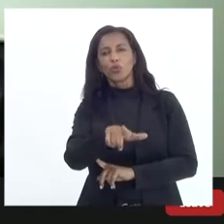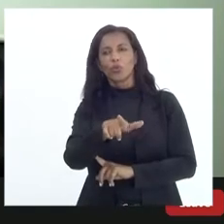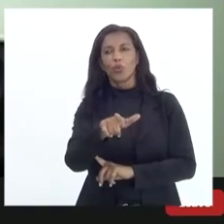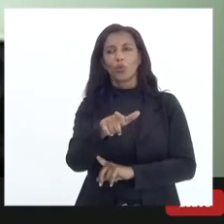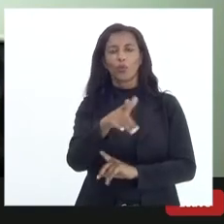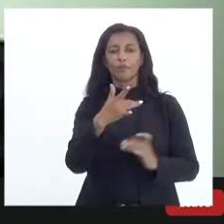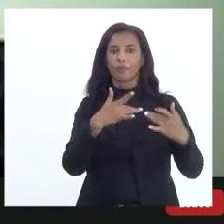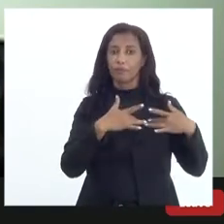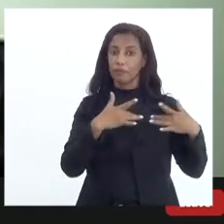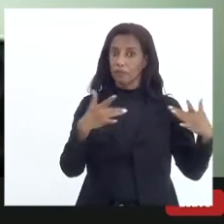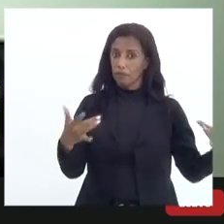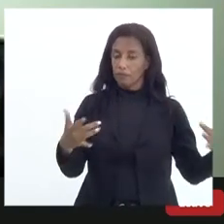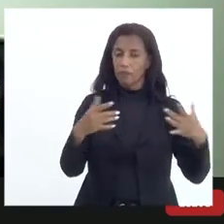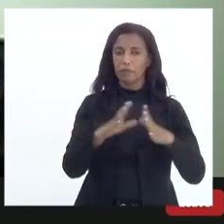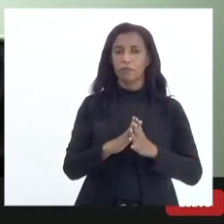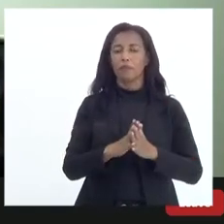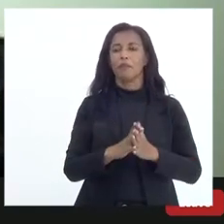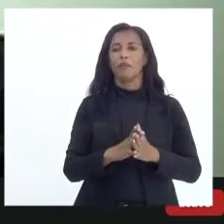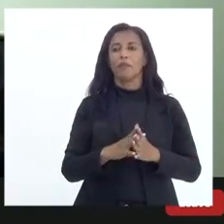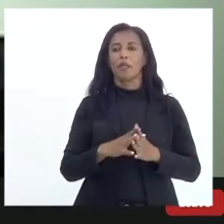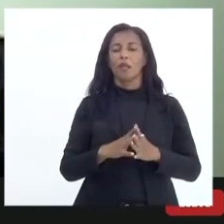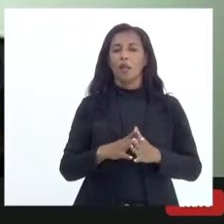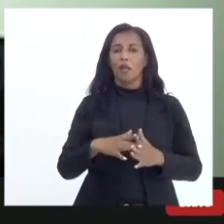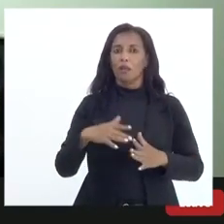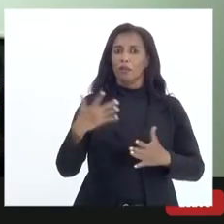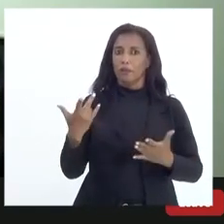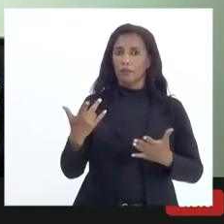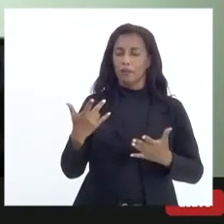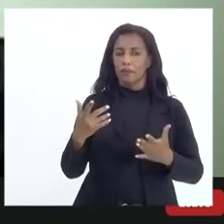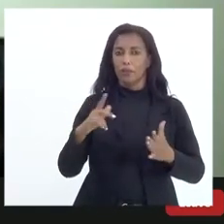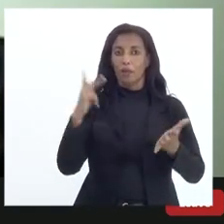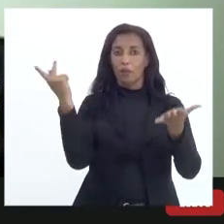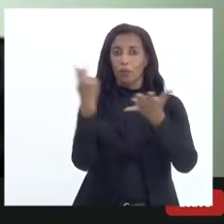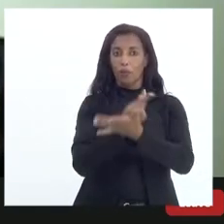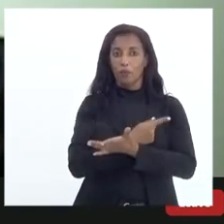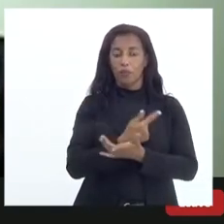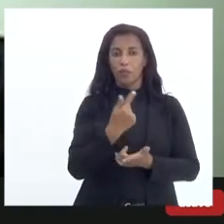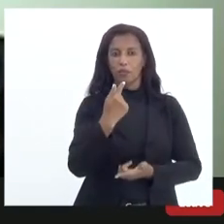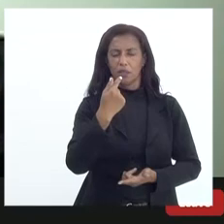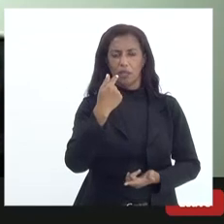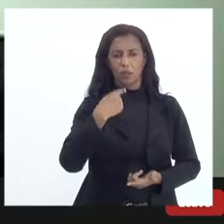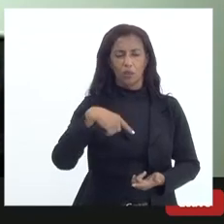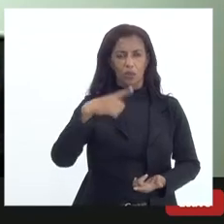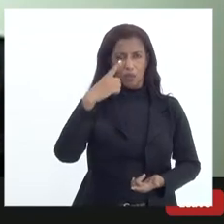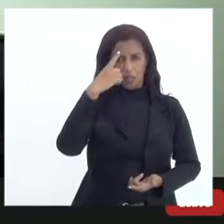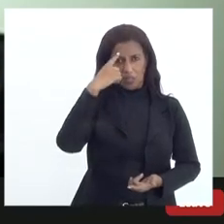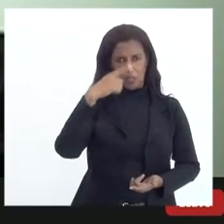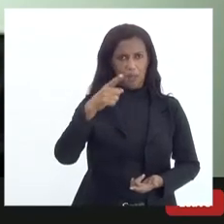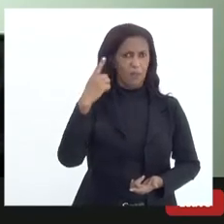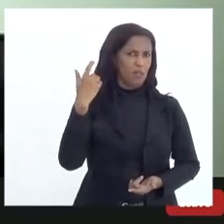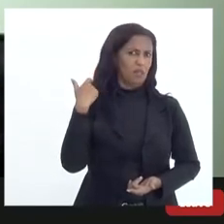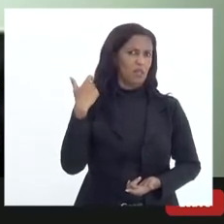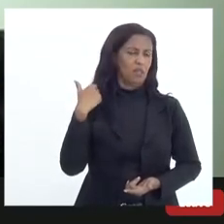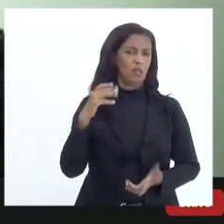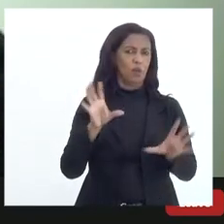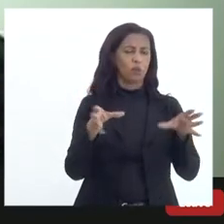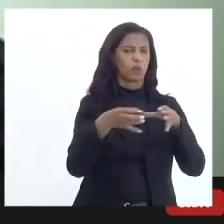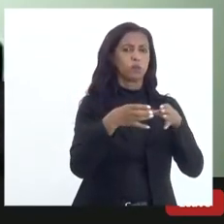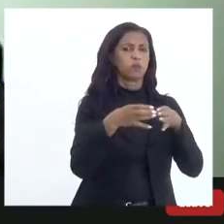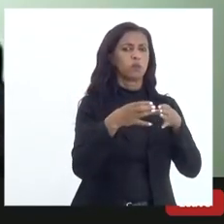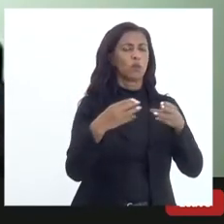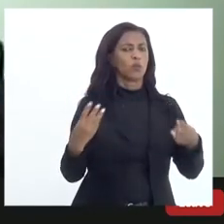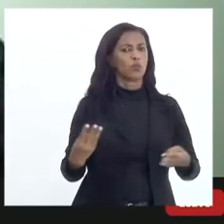nossa solidariedade e nossa indignação com os acontecimentos do último final de semana com a